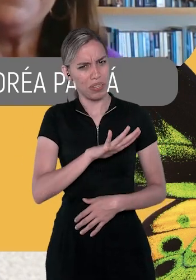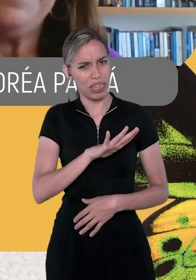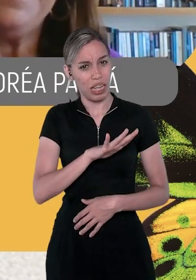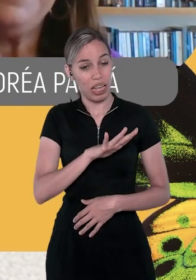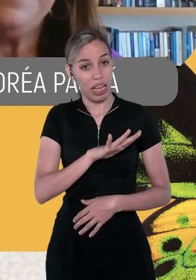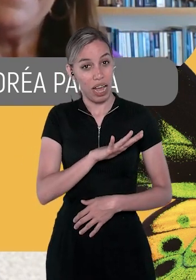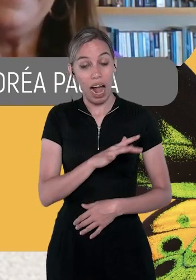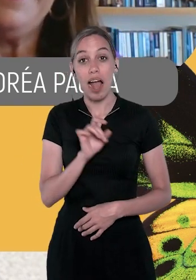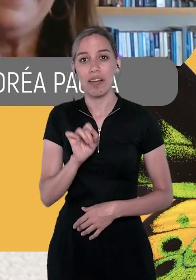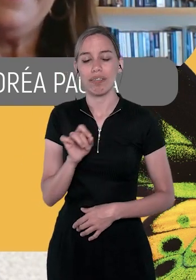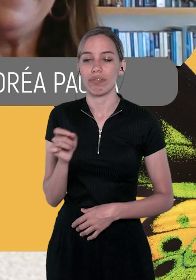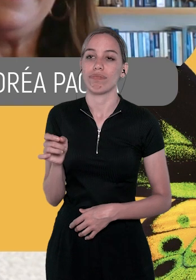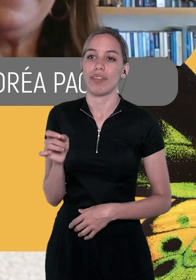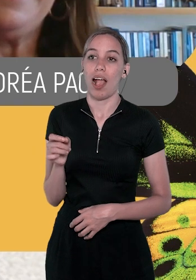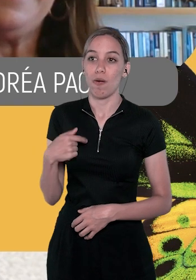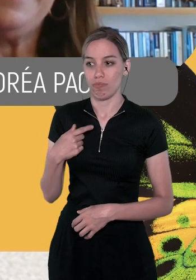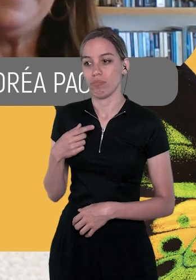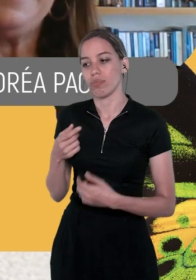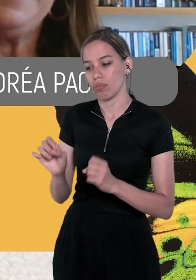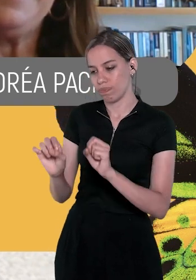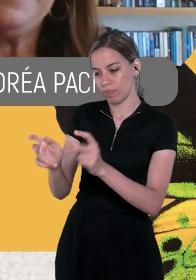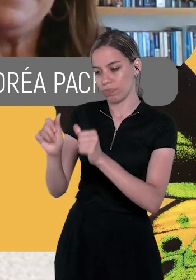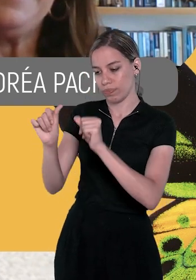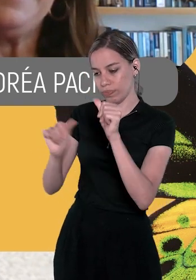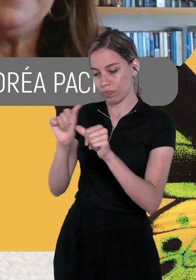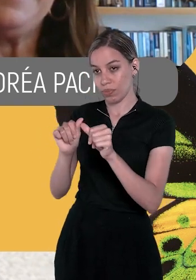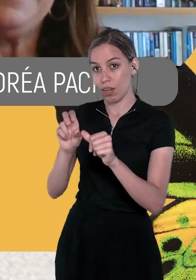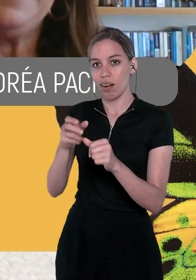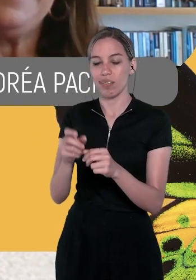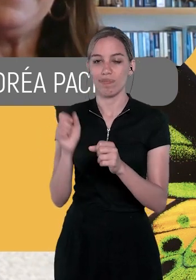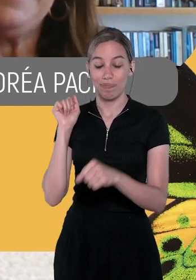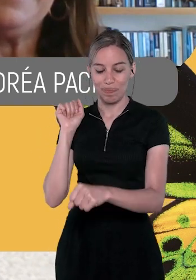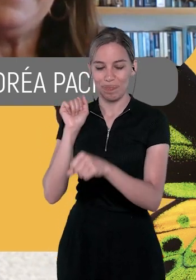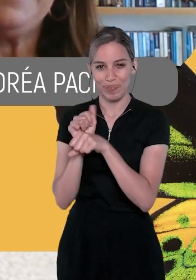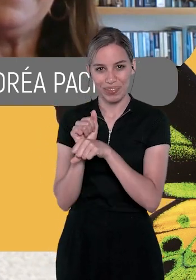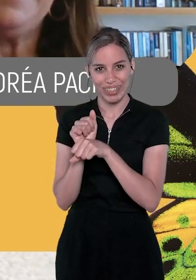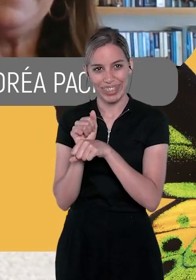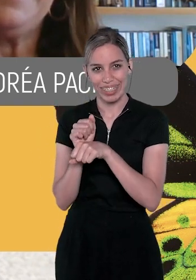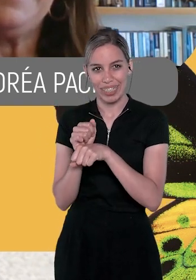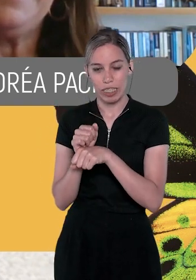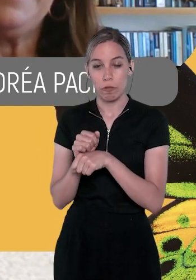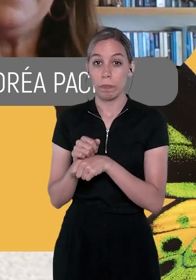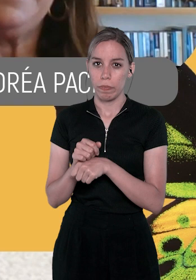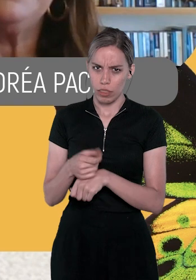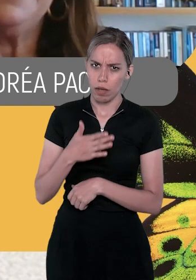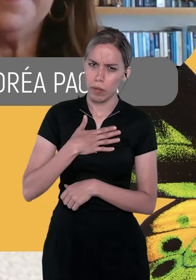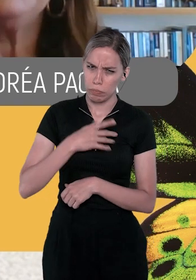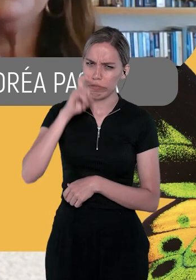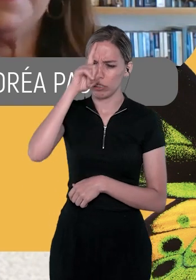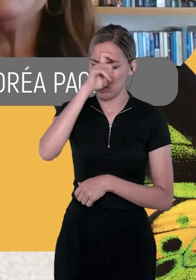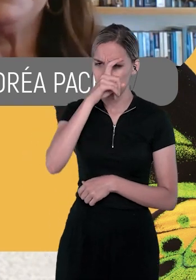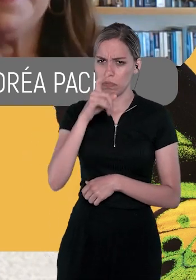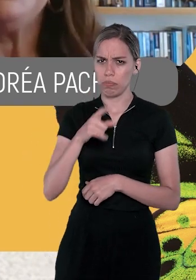né? E para mim também foi muito difícil dar voz à extrema-direita. Eu fiquei